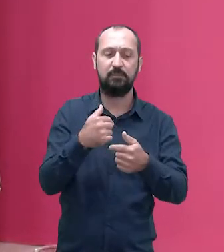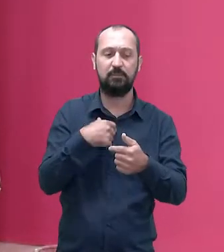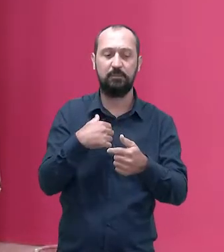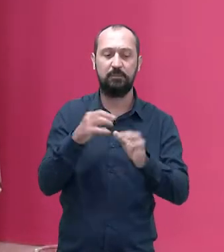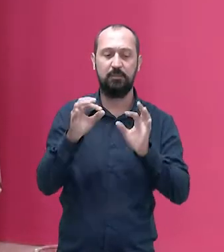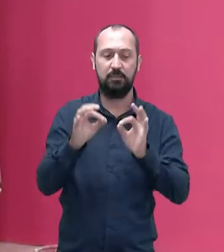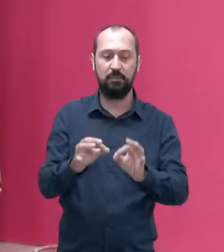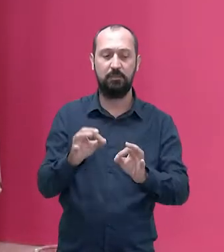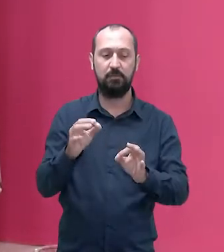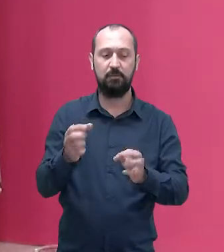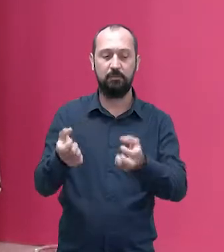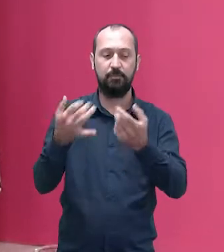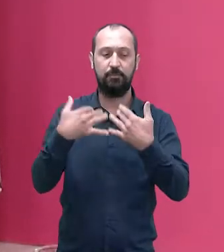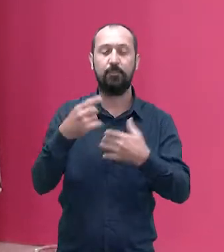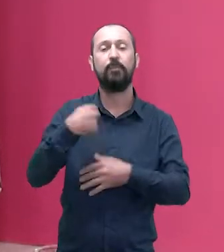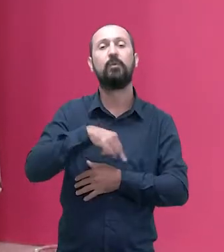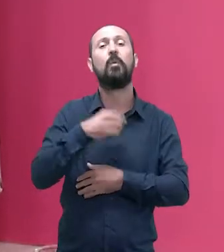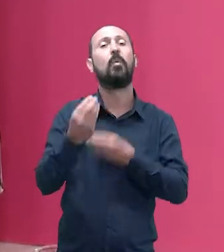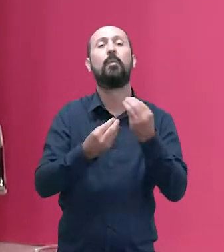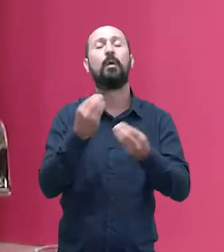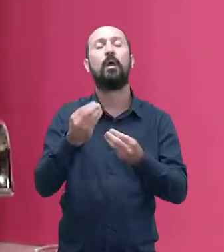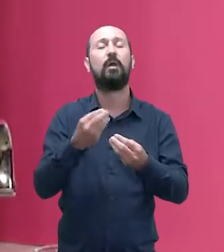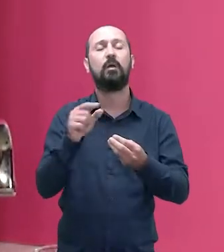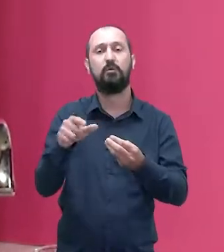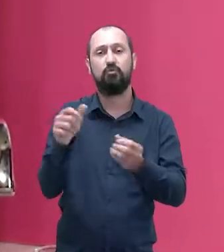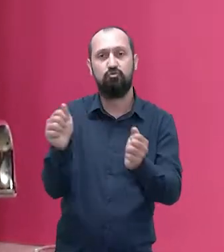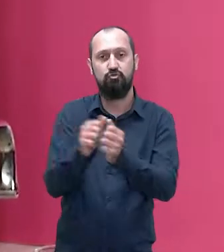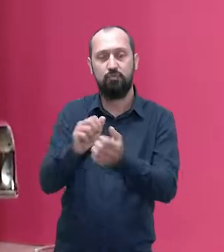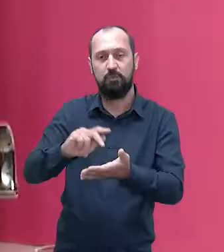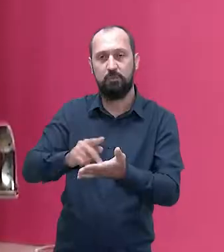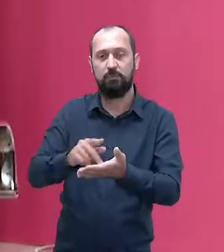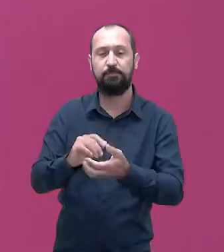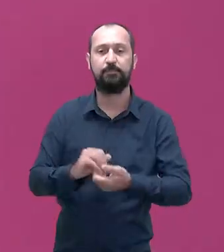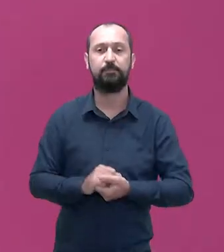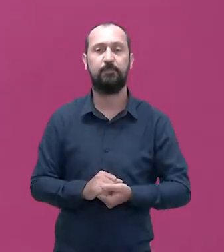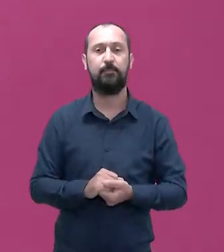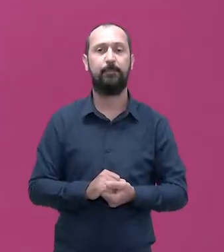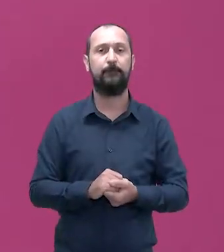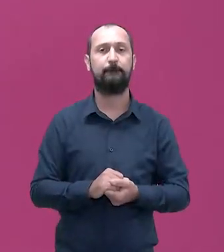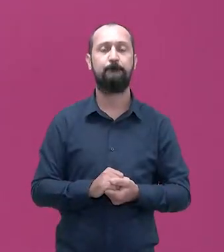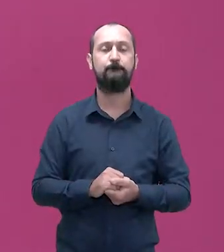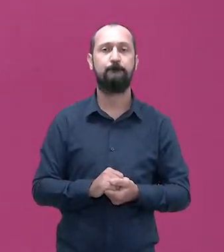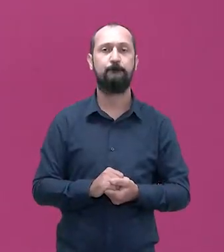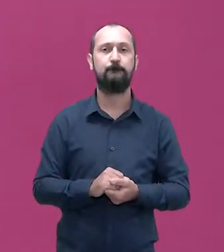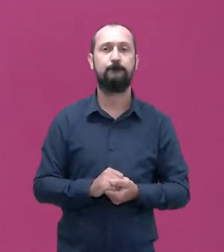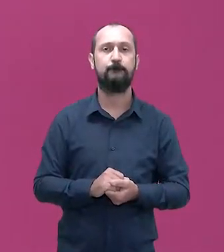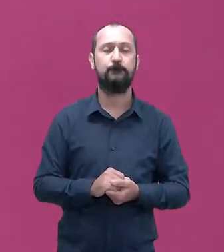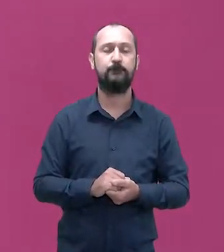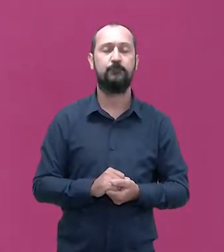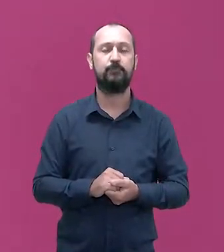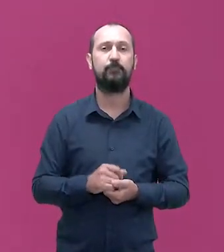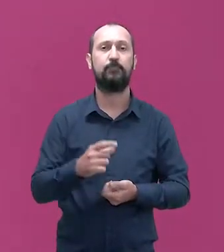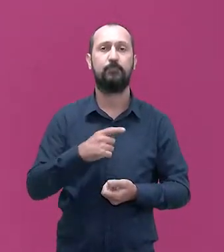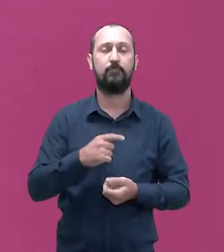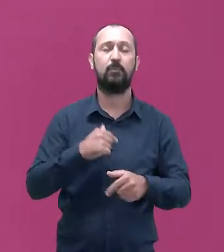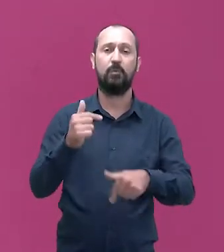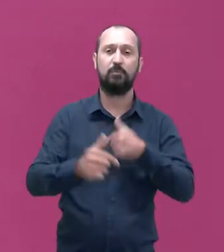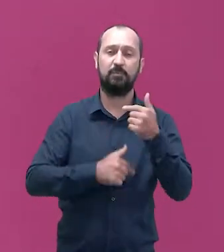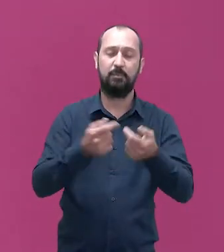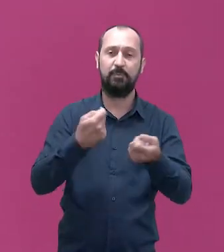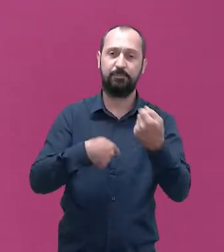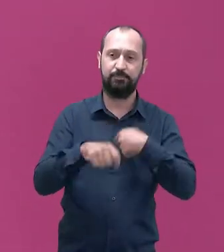forma legalizada. Conta pra gente como funciona isso por parte do sindicato. Exatamente, né? Nós temos o